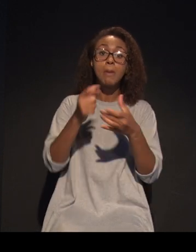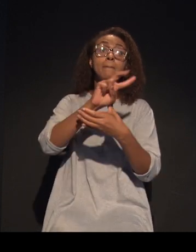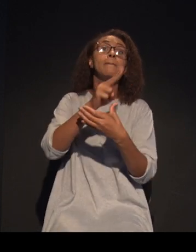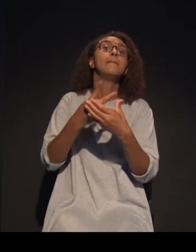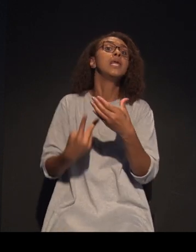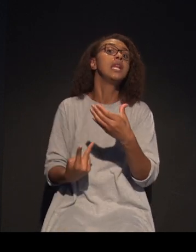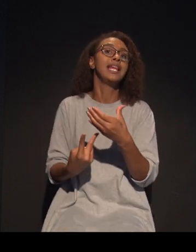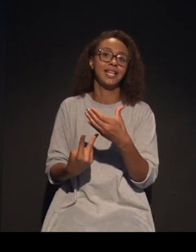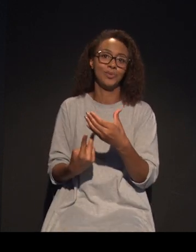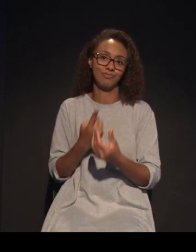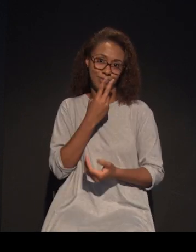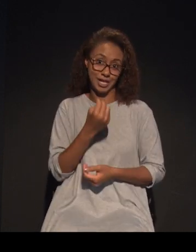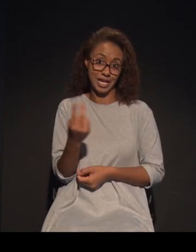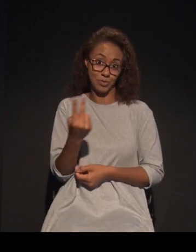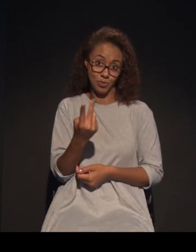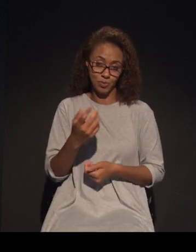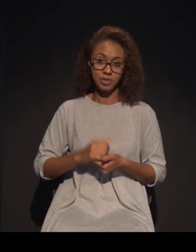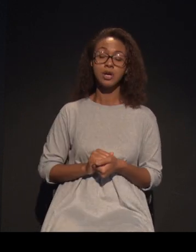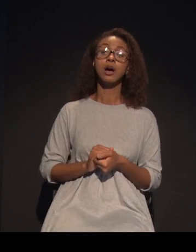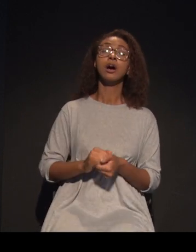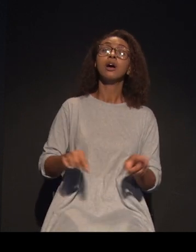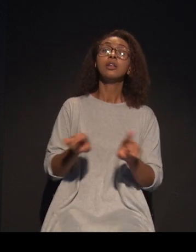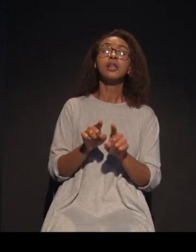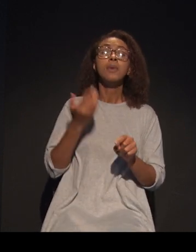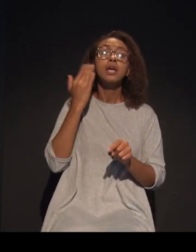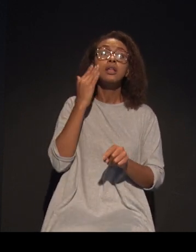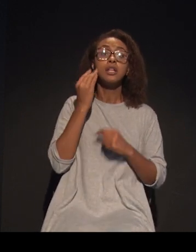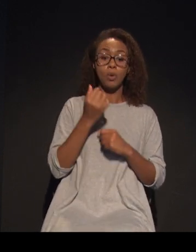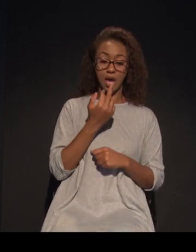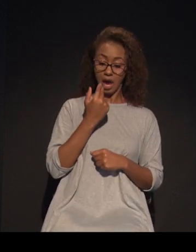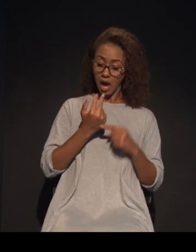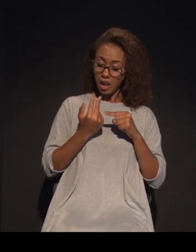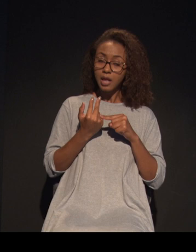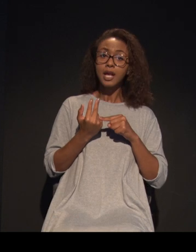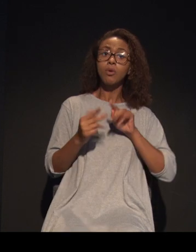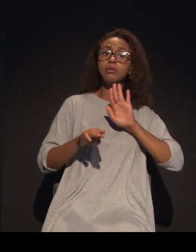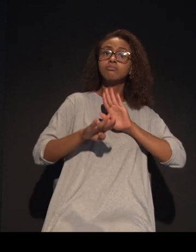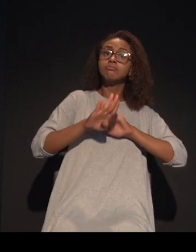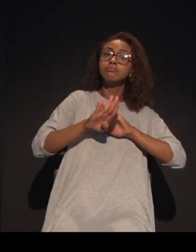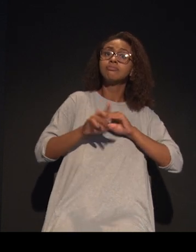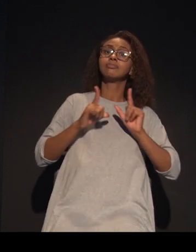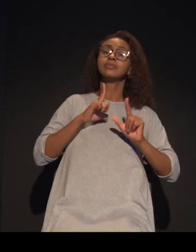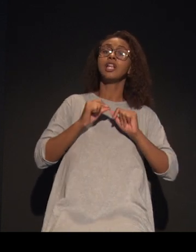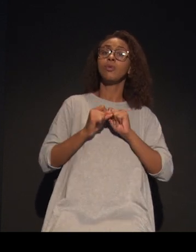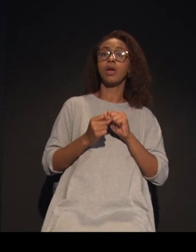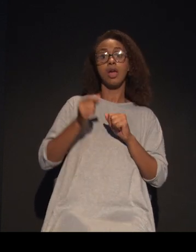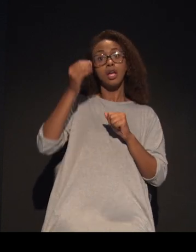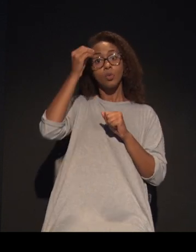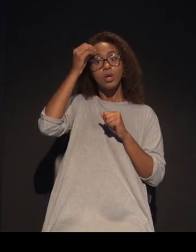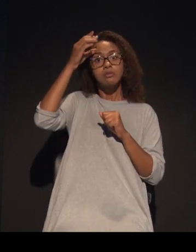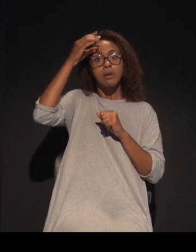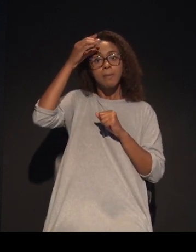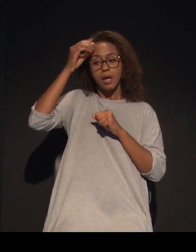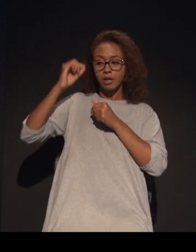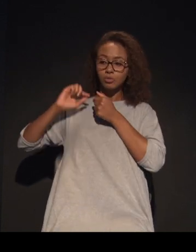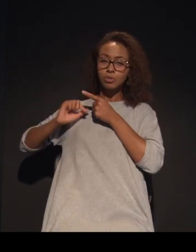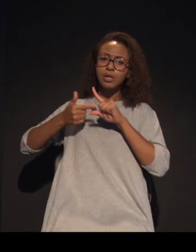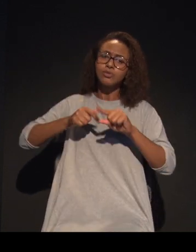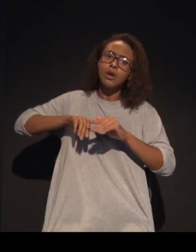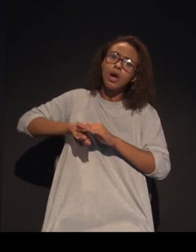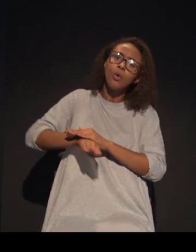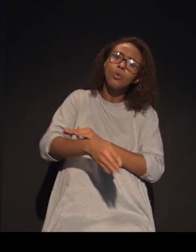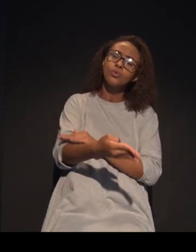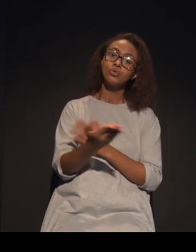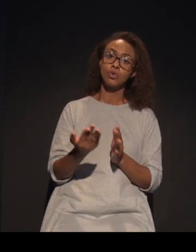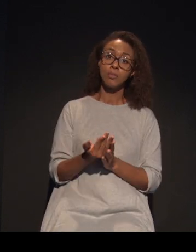fala em 2 língua entender que através da além do povo tem sua história seu conhecimento tradicional aprender que a língua para